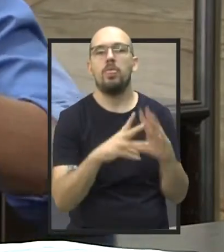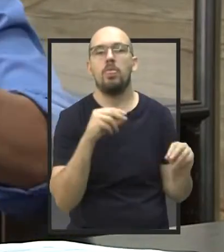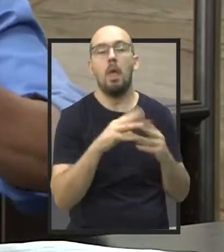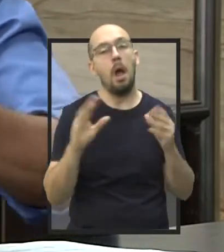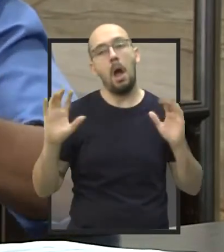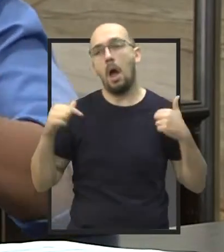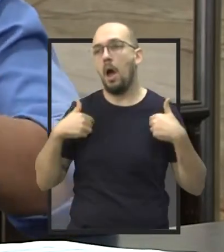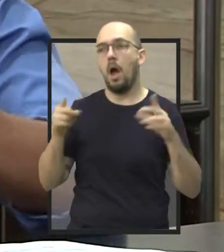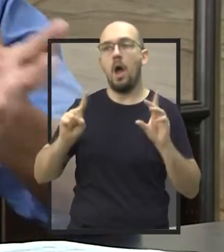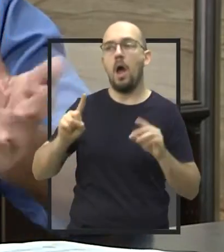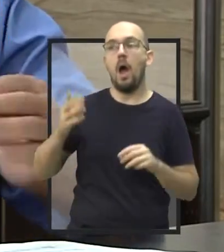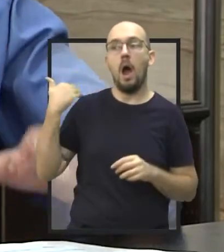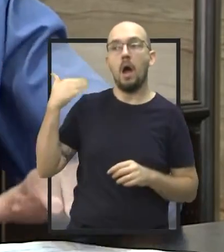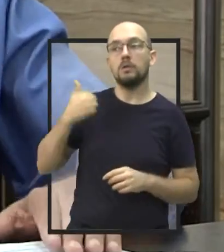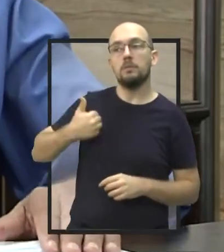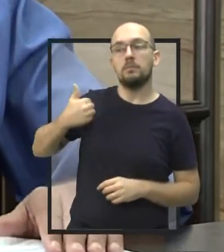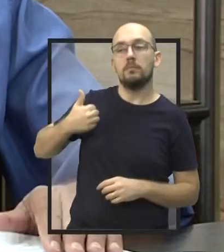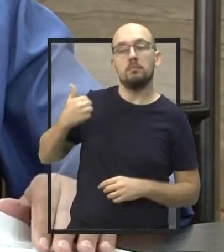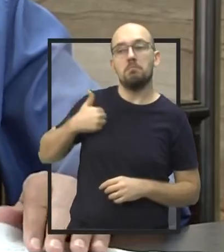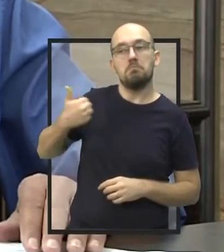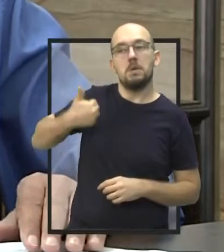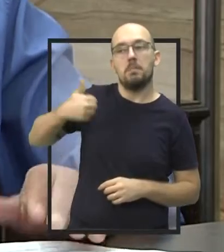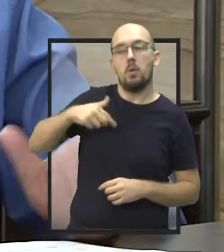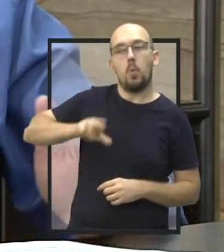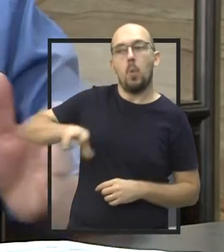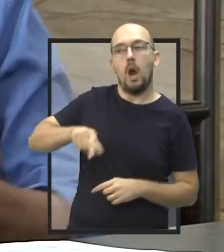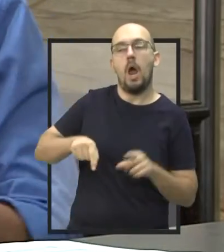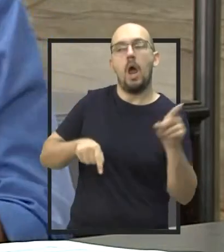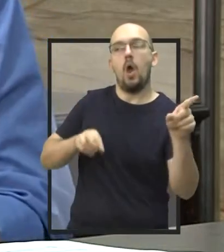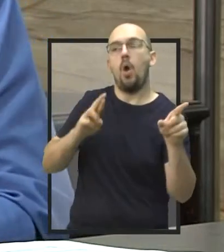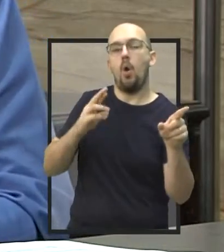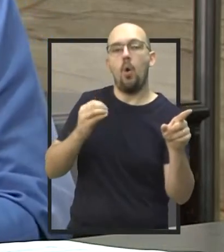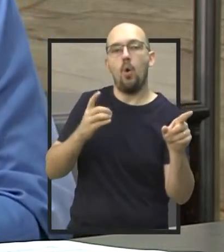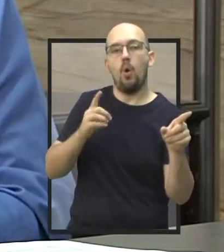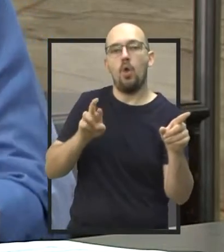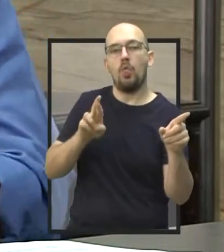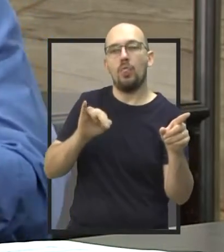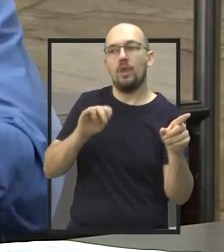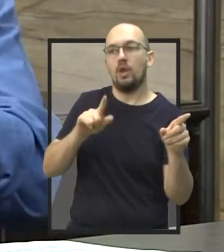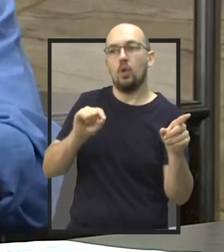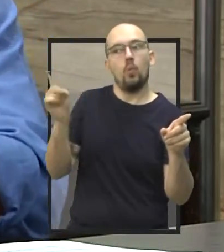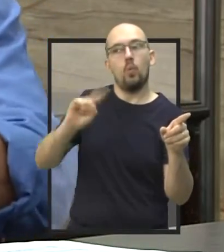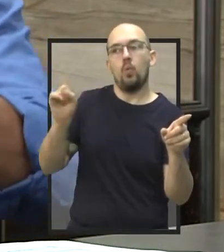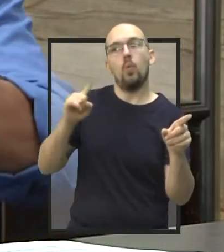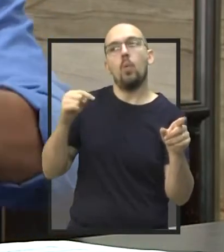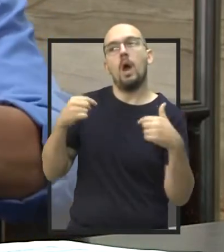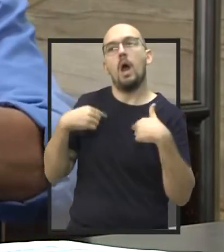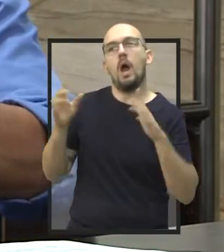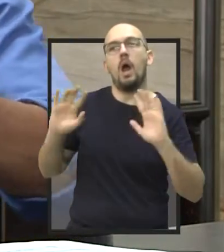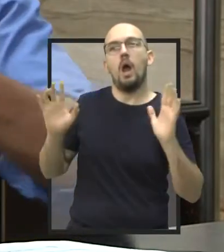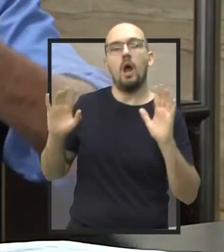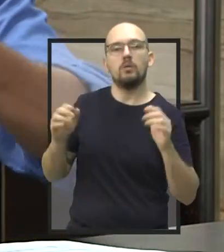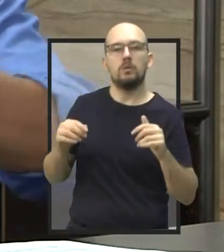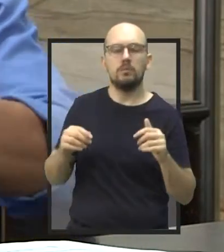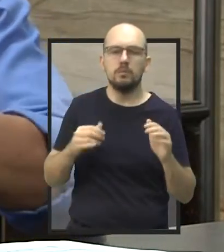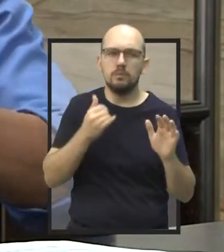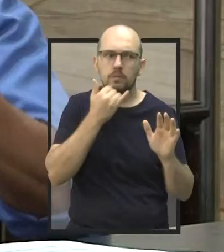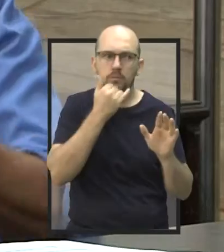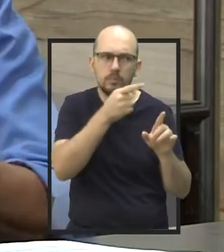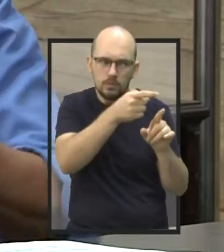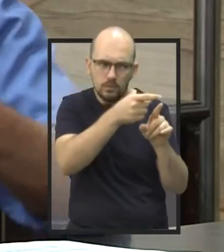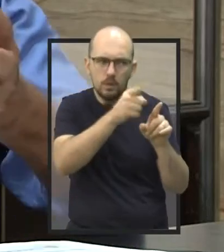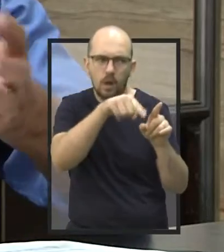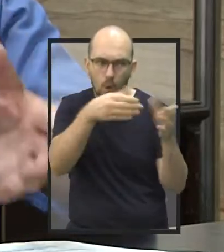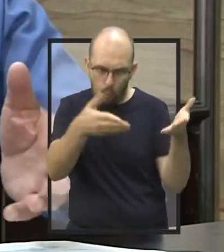secretário saiu, ela não pode responder, não é mais o Rodrigo de Carles. Quer dizer, ela fazia parte, hoje ela é secretária, fazia